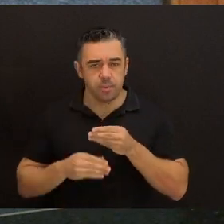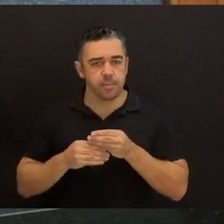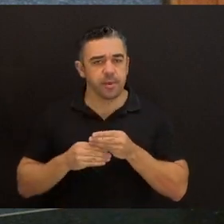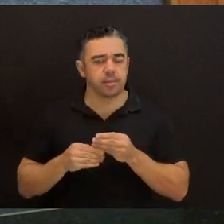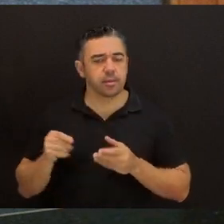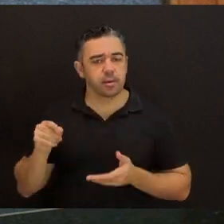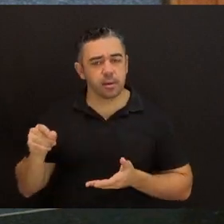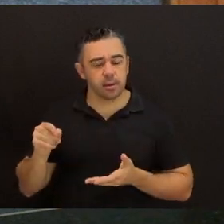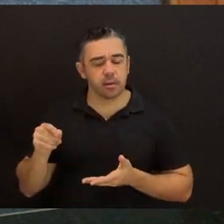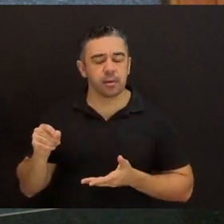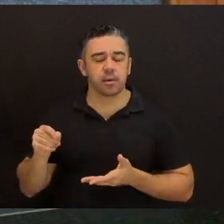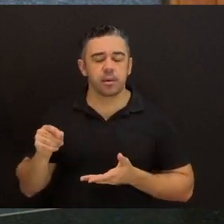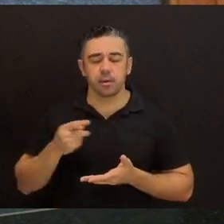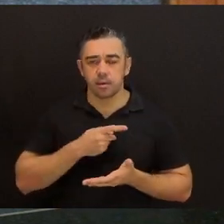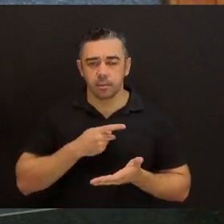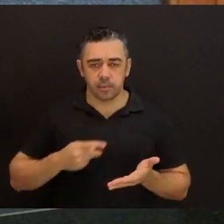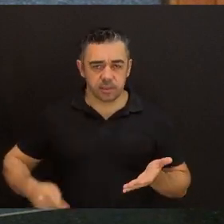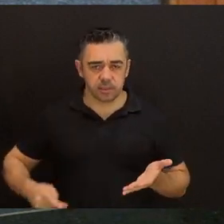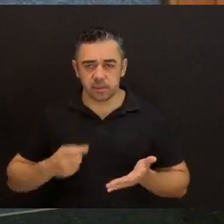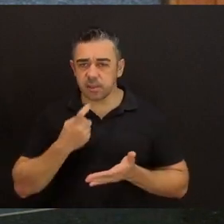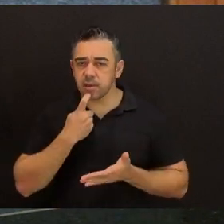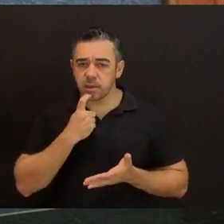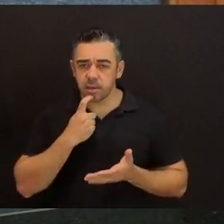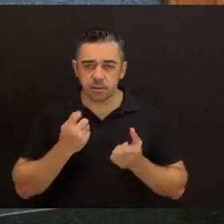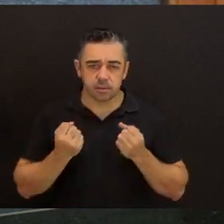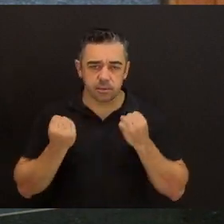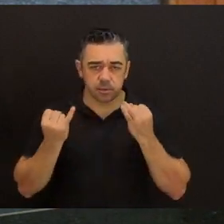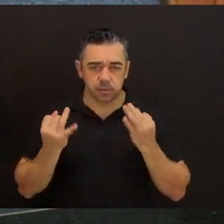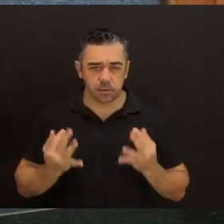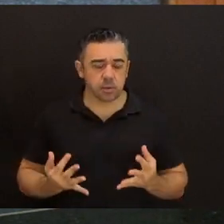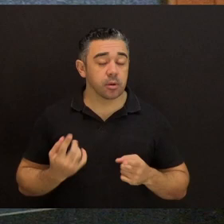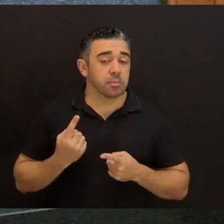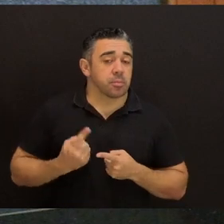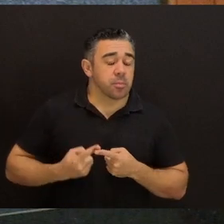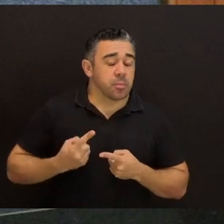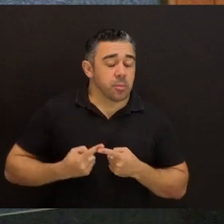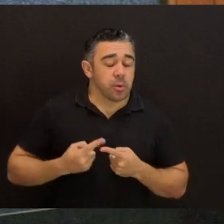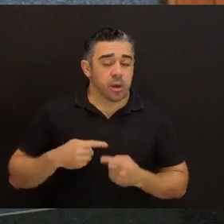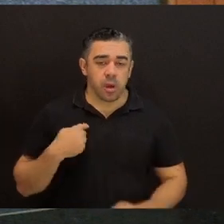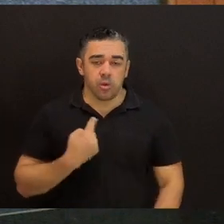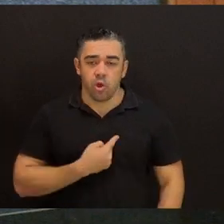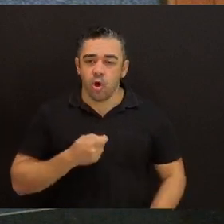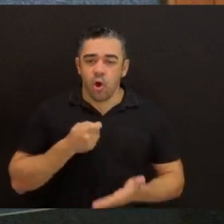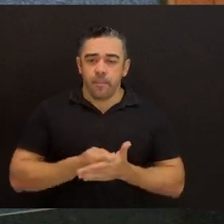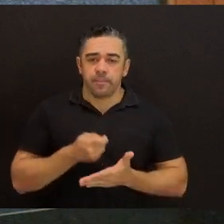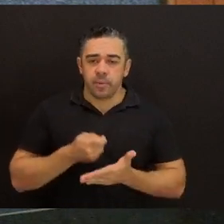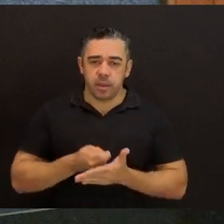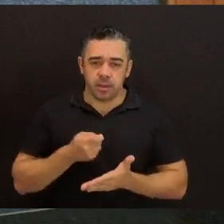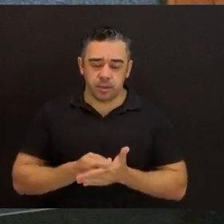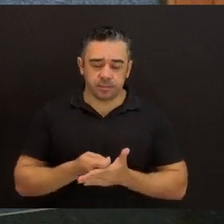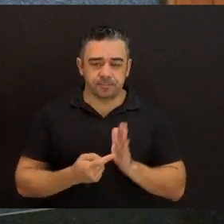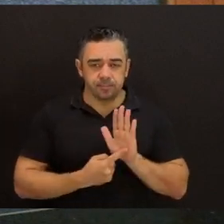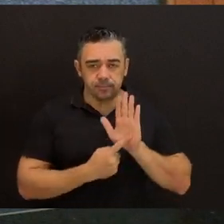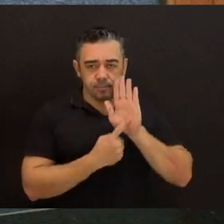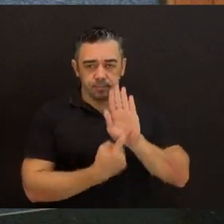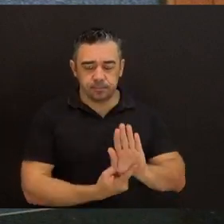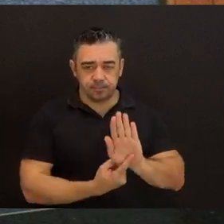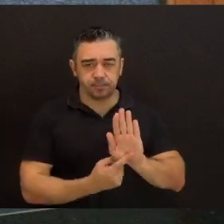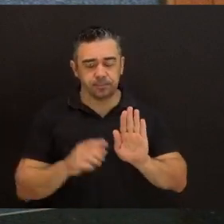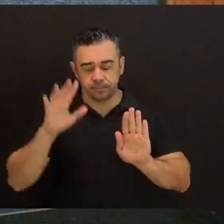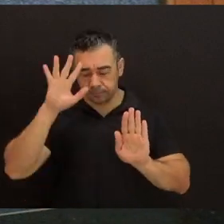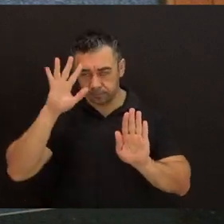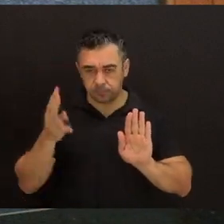é pelo nome Presidente aqui até mesmo porque esse é o nosso dever dever de trazer transparência dos nossos atos